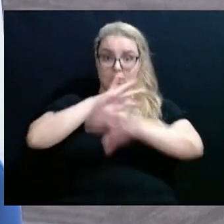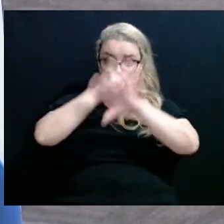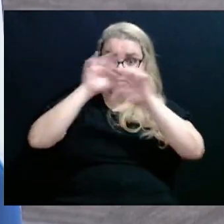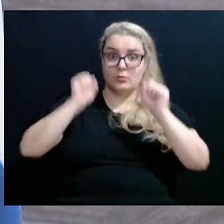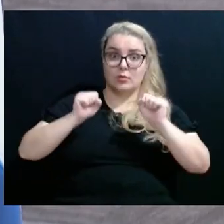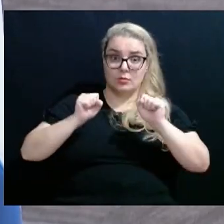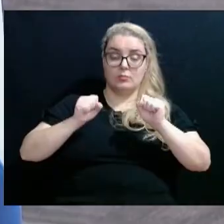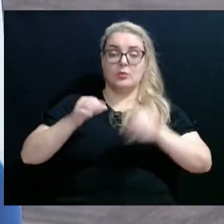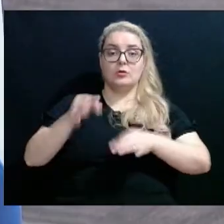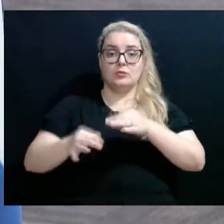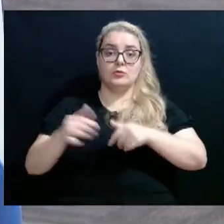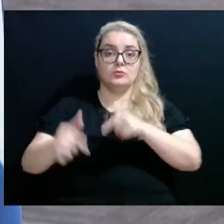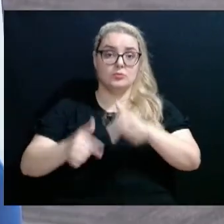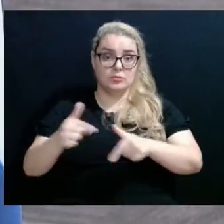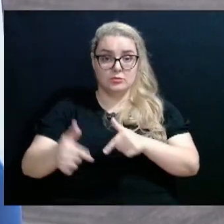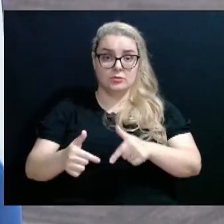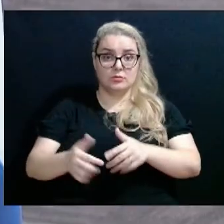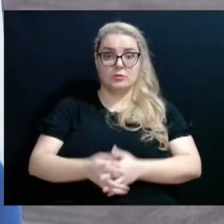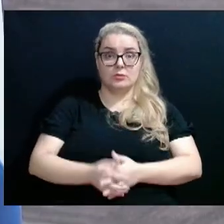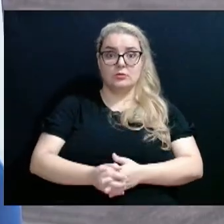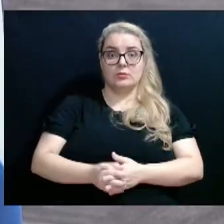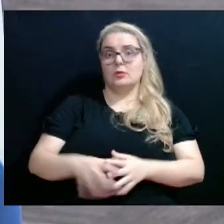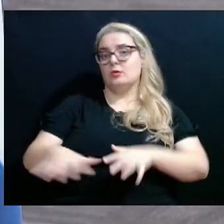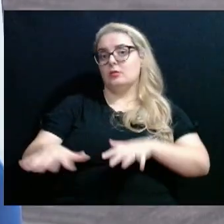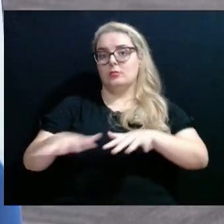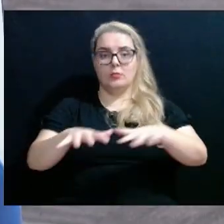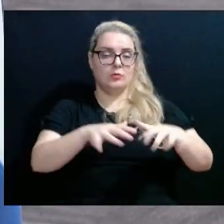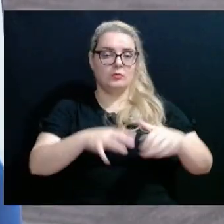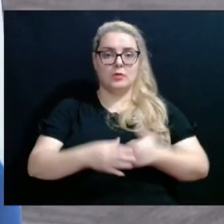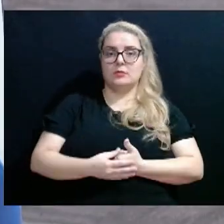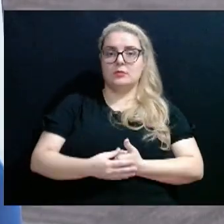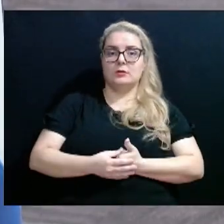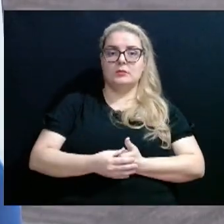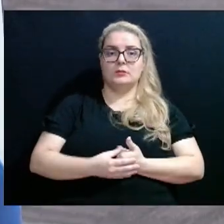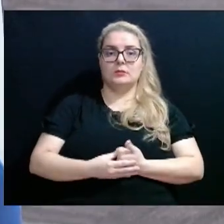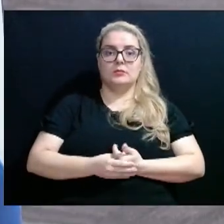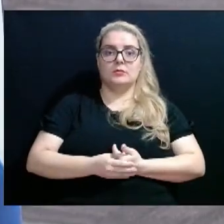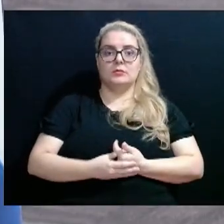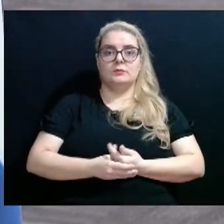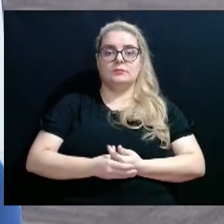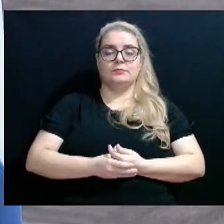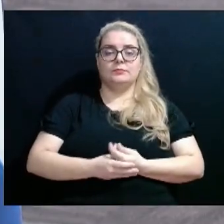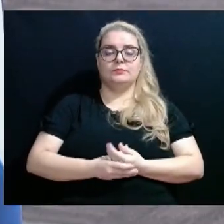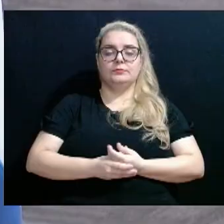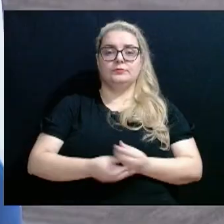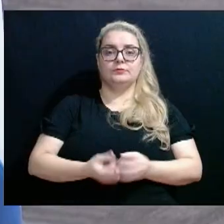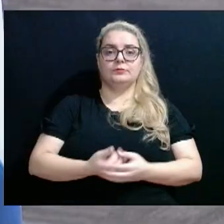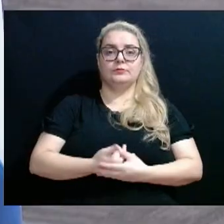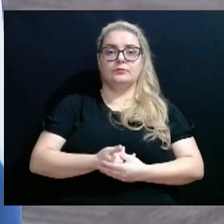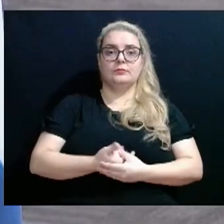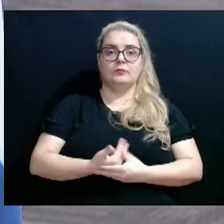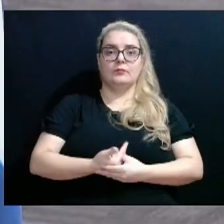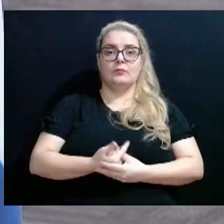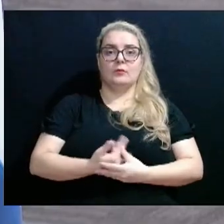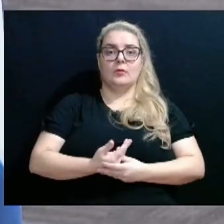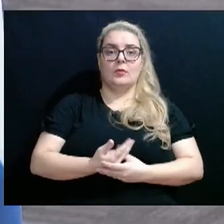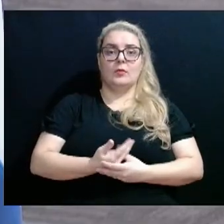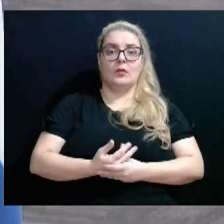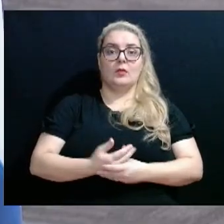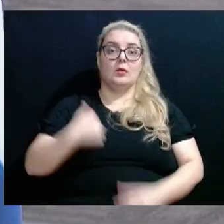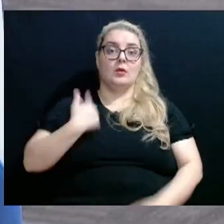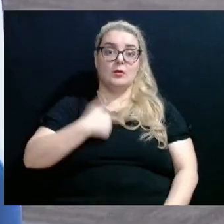do Trabalho em termos de movimentação, enfim. E nós temos que acelerar esse processo, porque